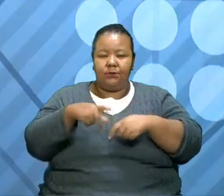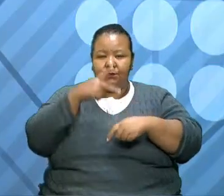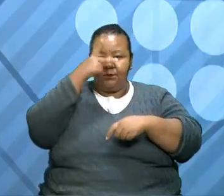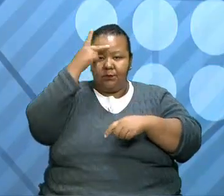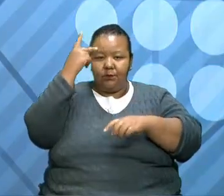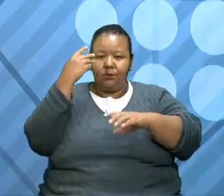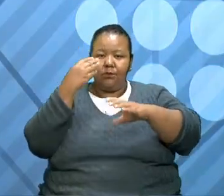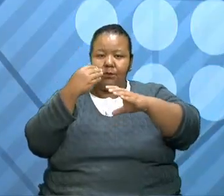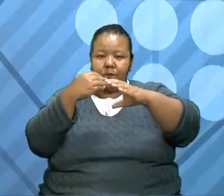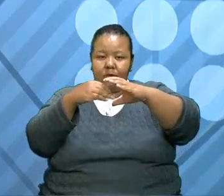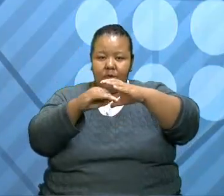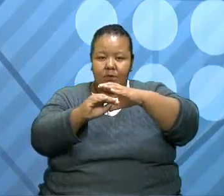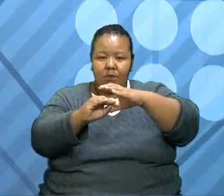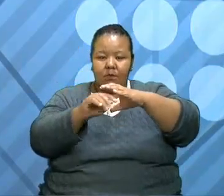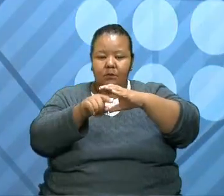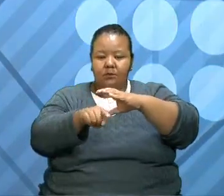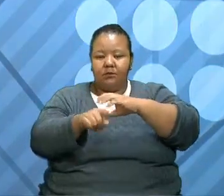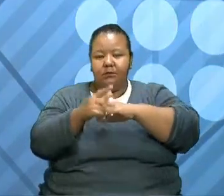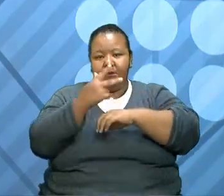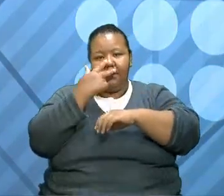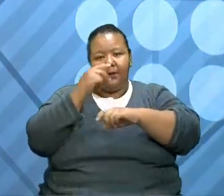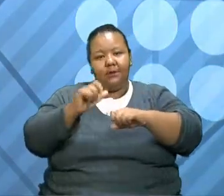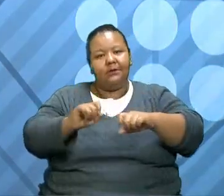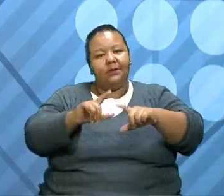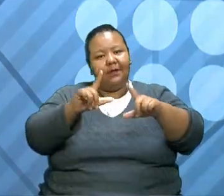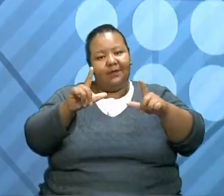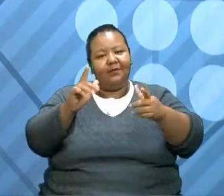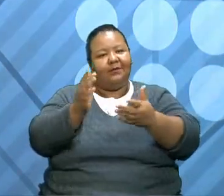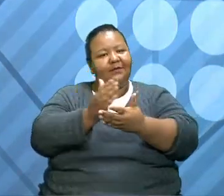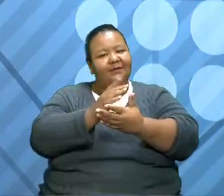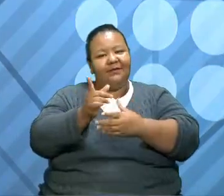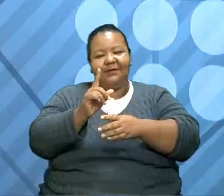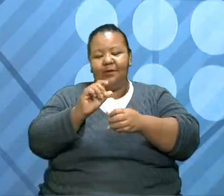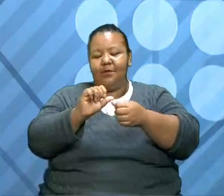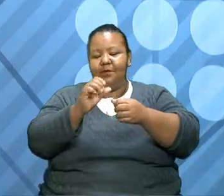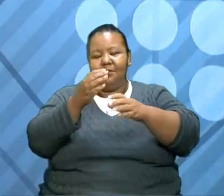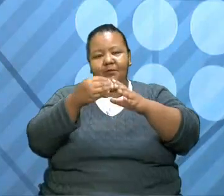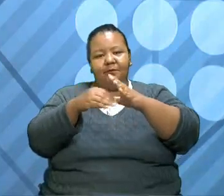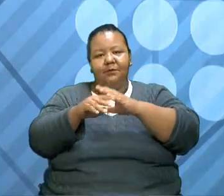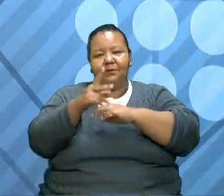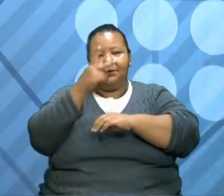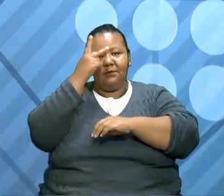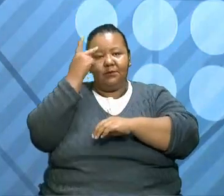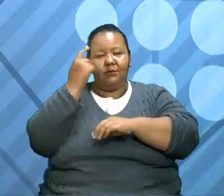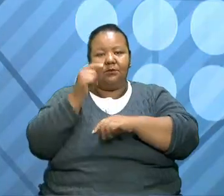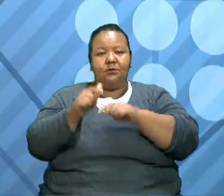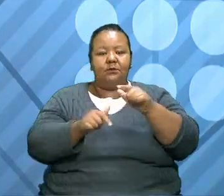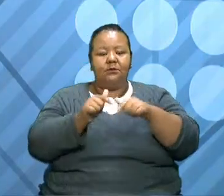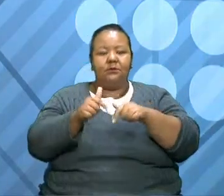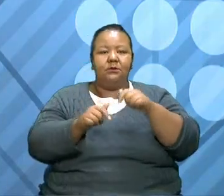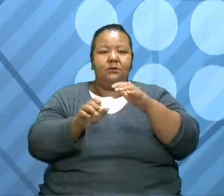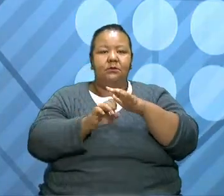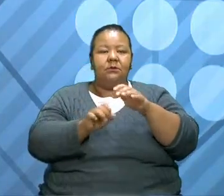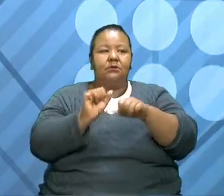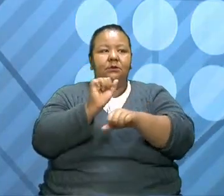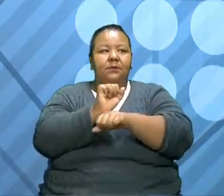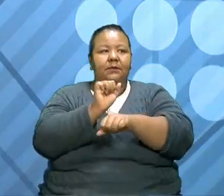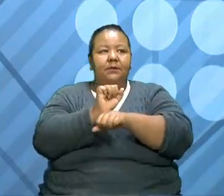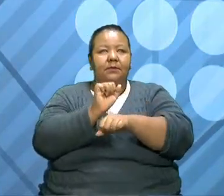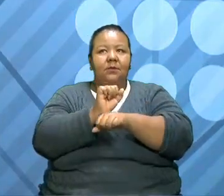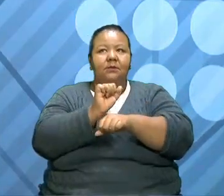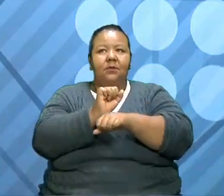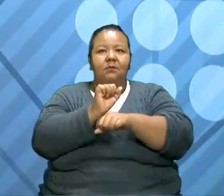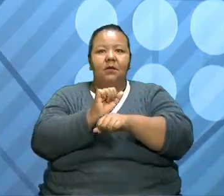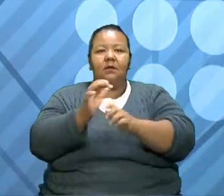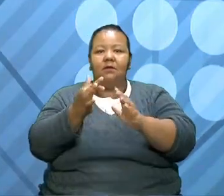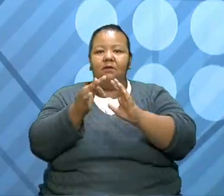envie essa mensagem, parece lógico, mas tem muitas vezes não envia. Tem pessoas que você está trabalhando na empresa e fica esperando um feedback ali